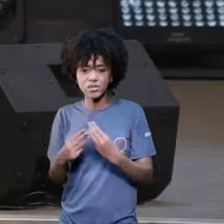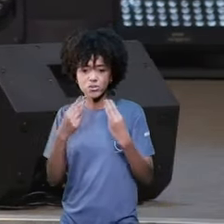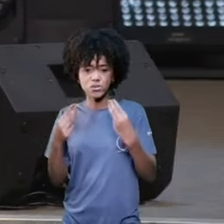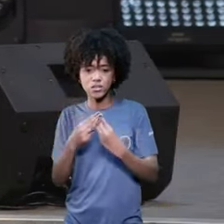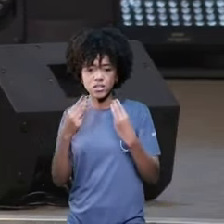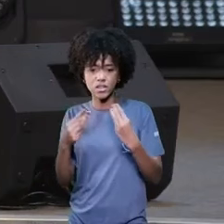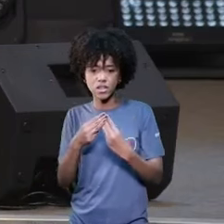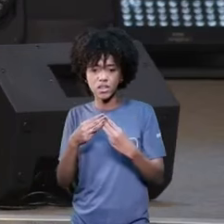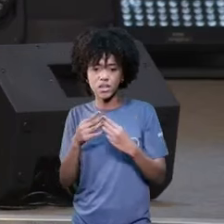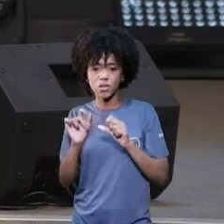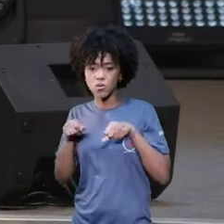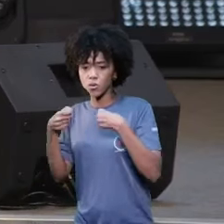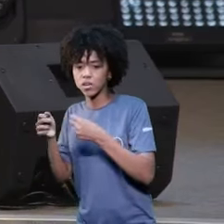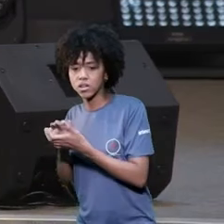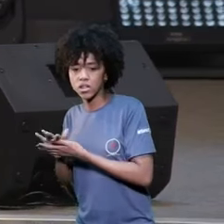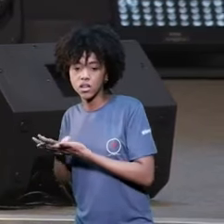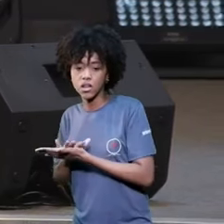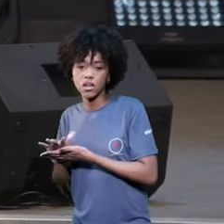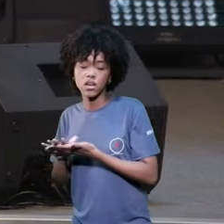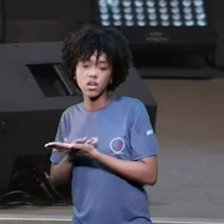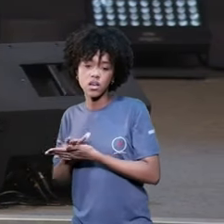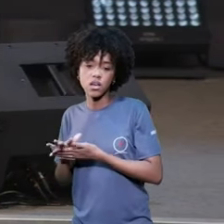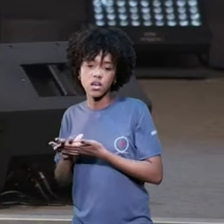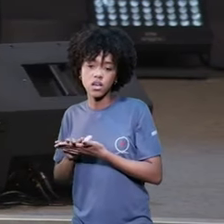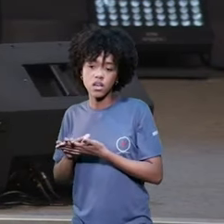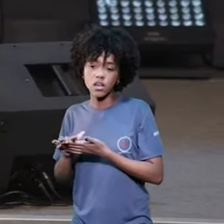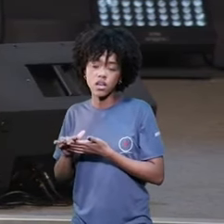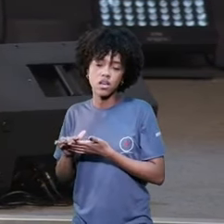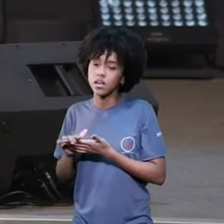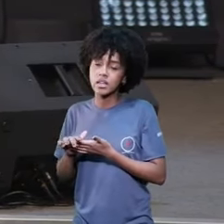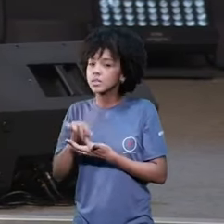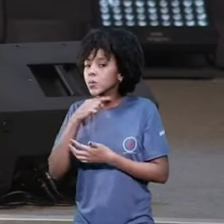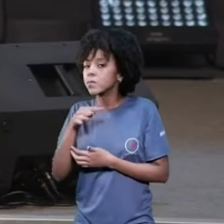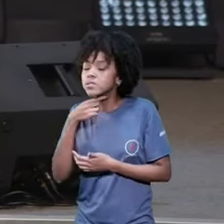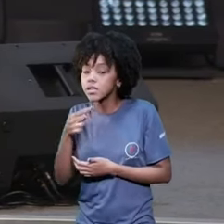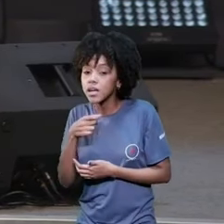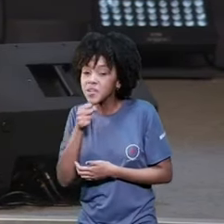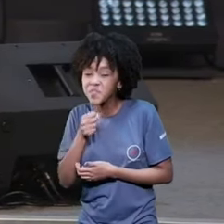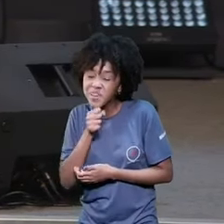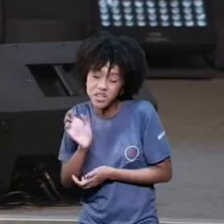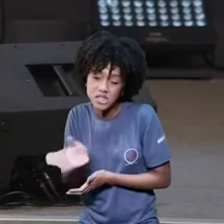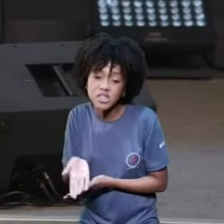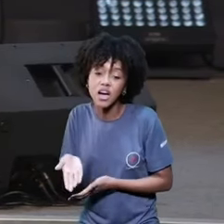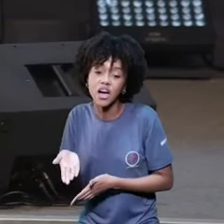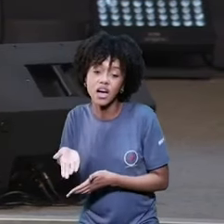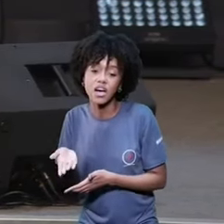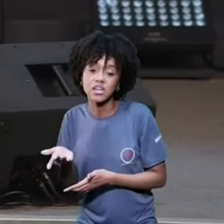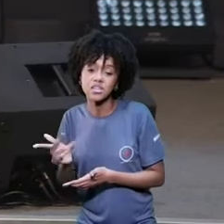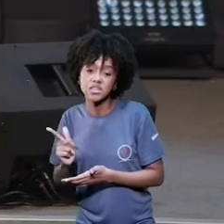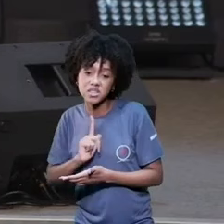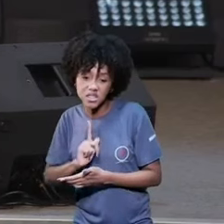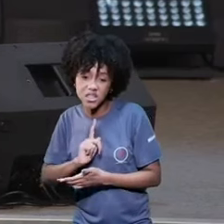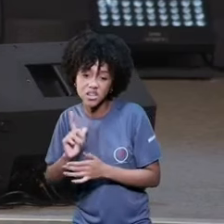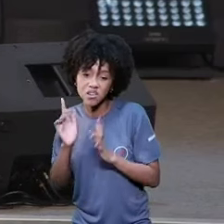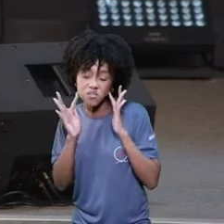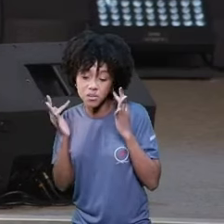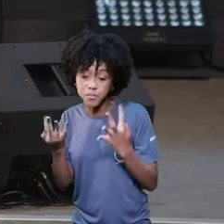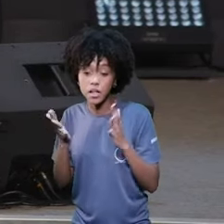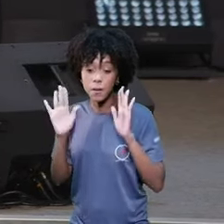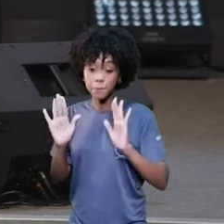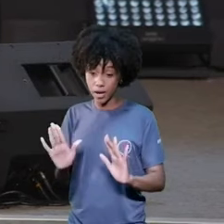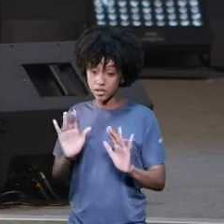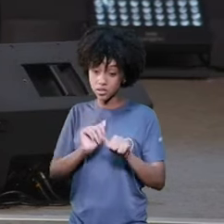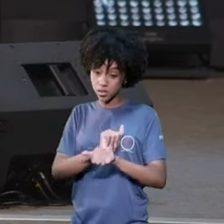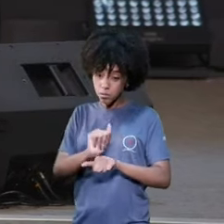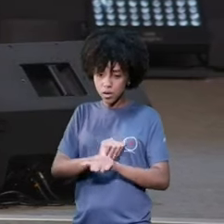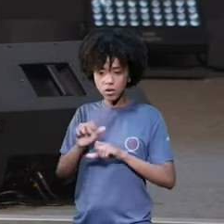não, porque é deselegante. Patriarca, na condição dele, também não ia correr. Ele era o chefe de um clã, o chefe de uma família, mas aqui ele